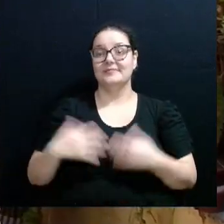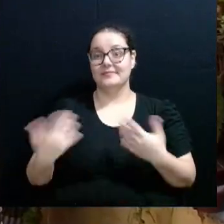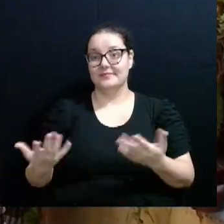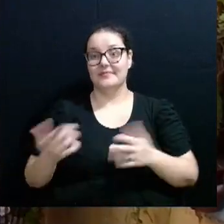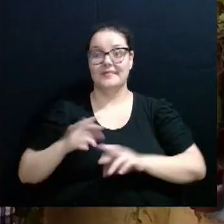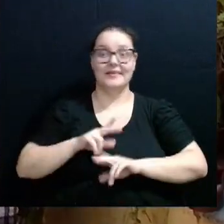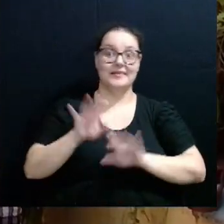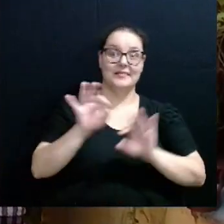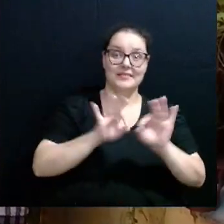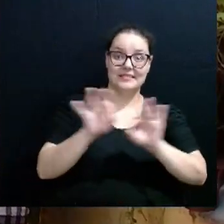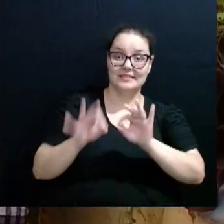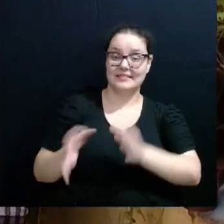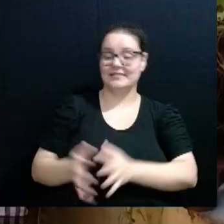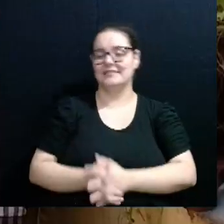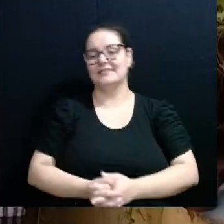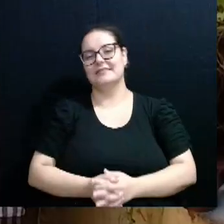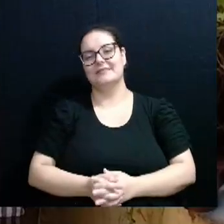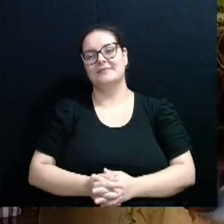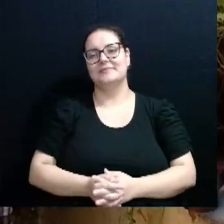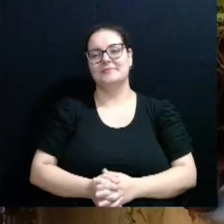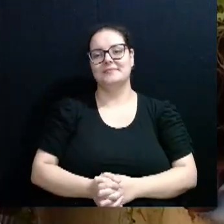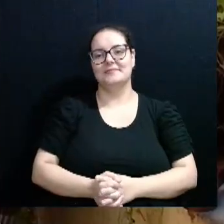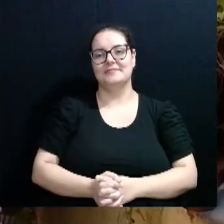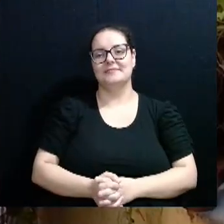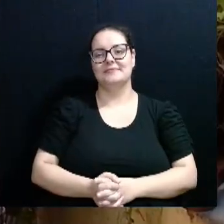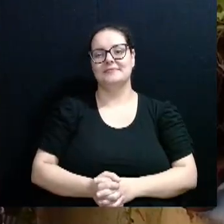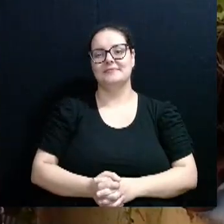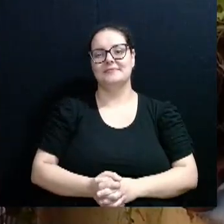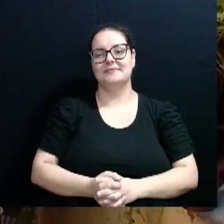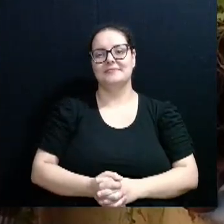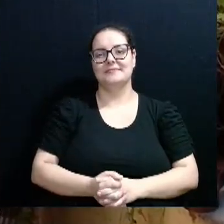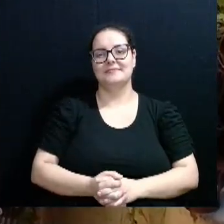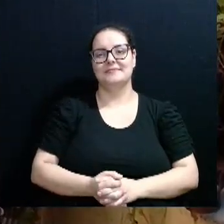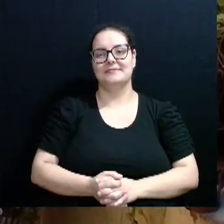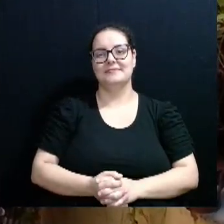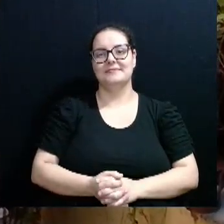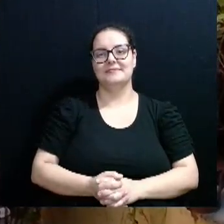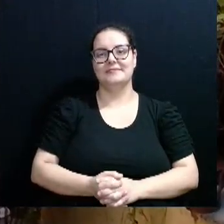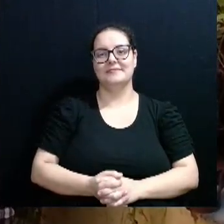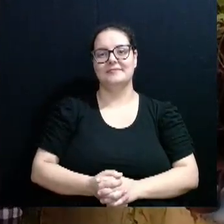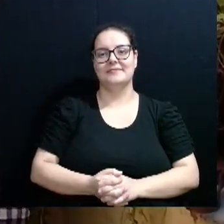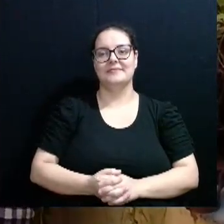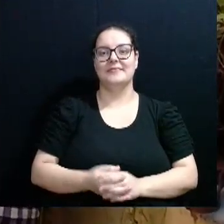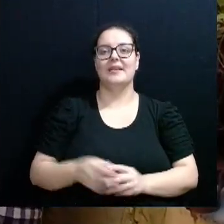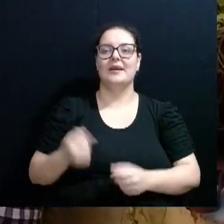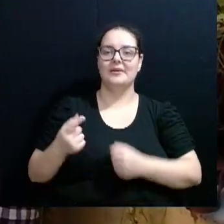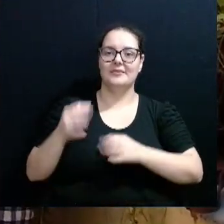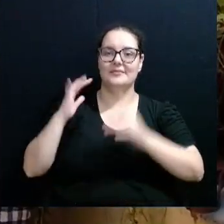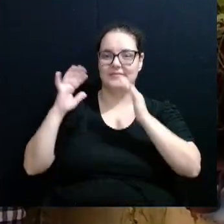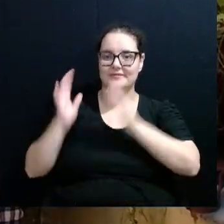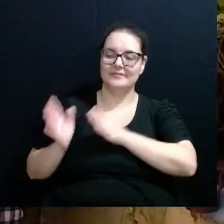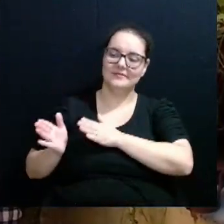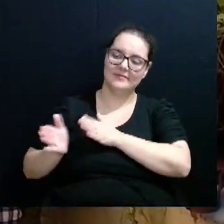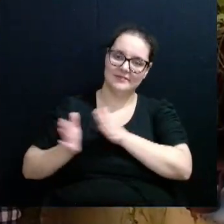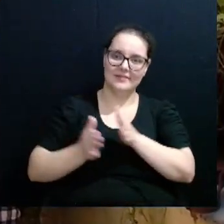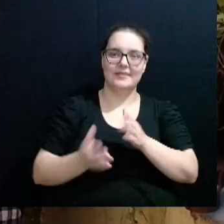ainda e um deles já está caminhando. Estou voltando a tatuar, estou voltando a